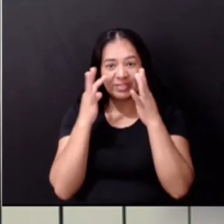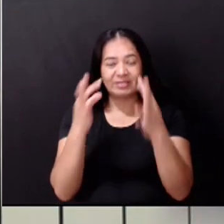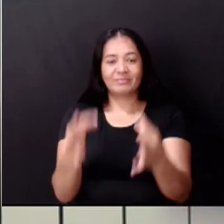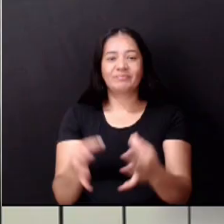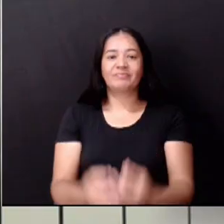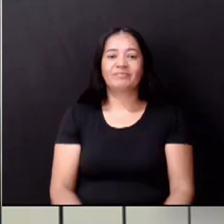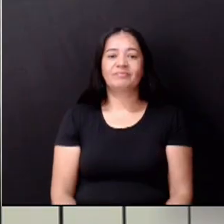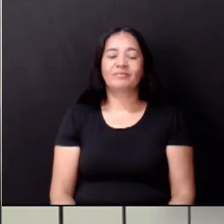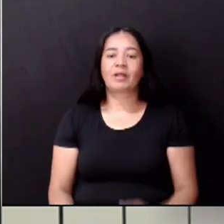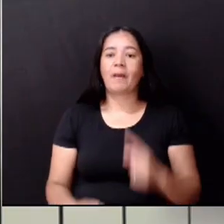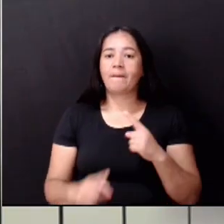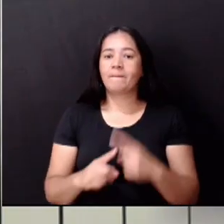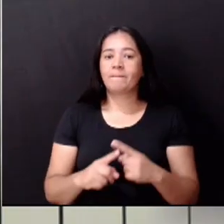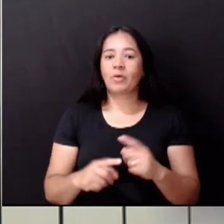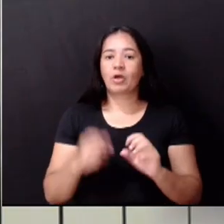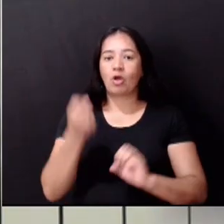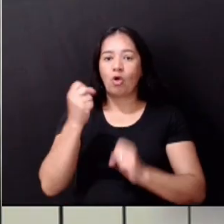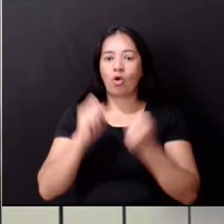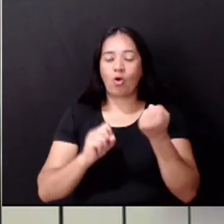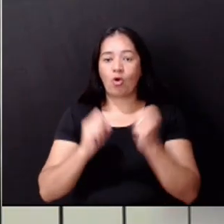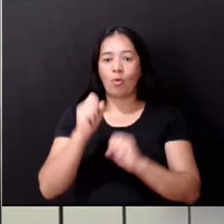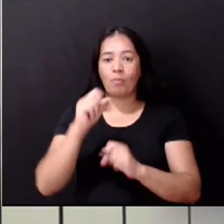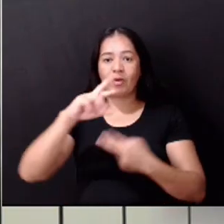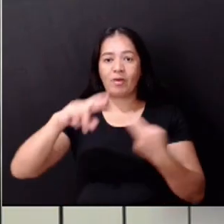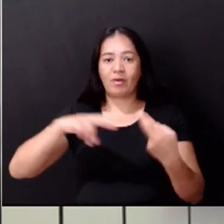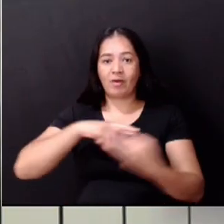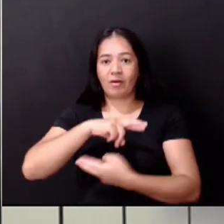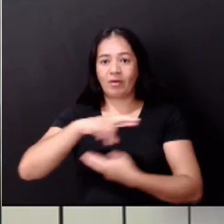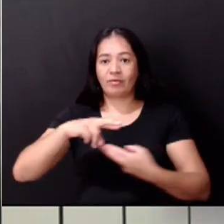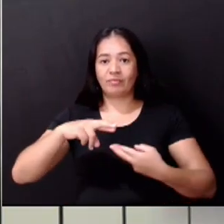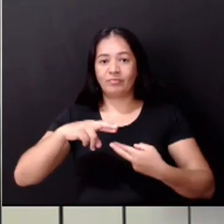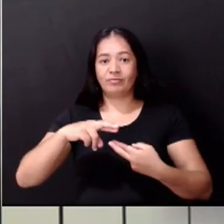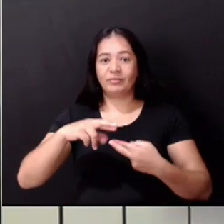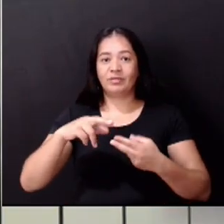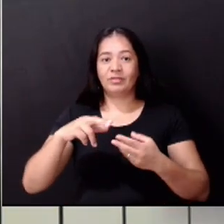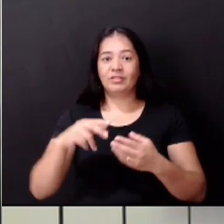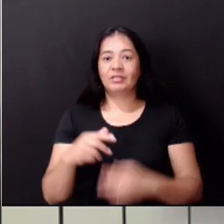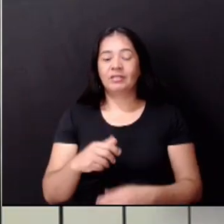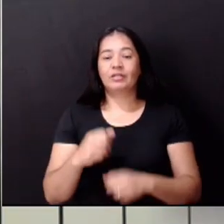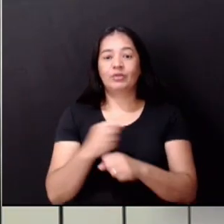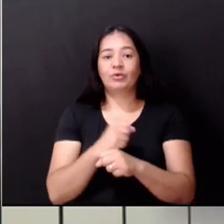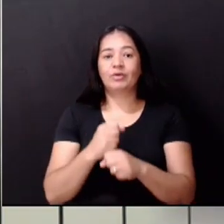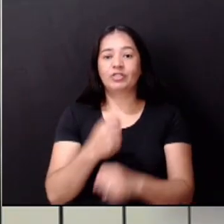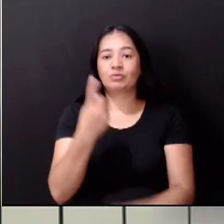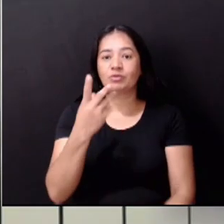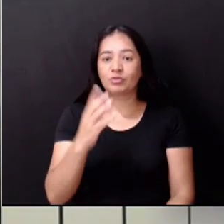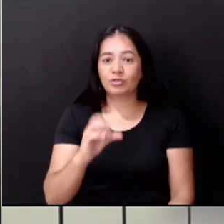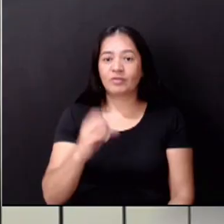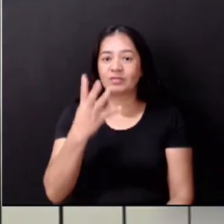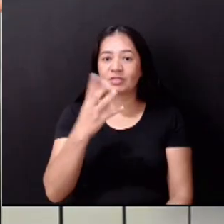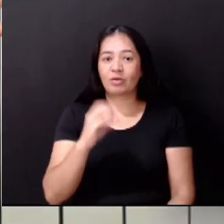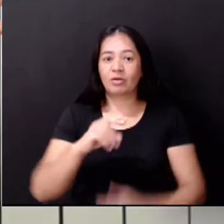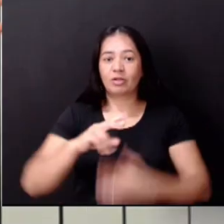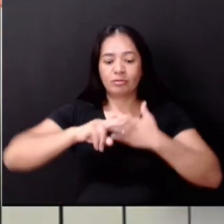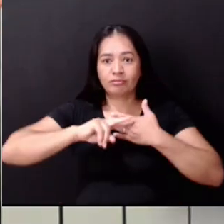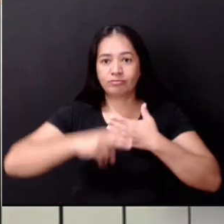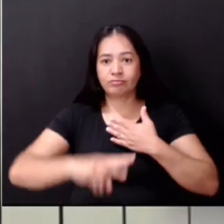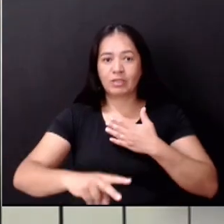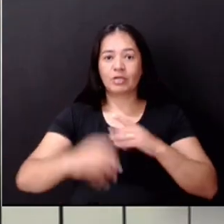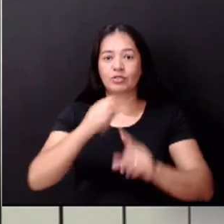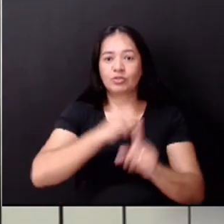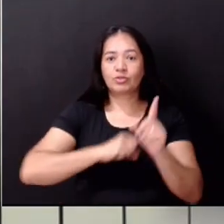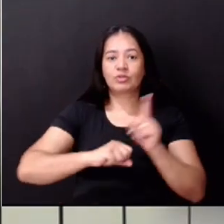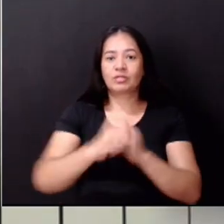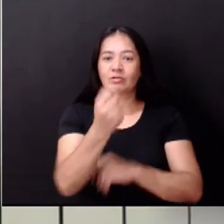fábrica de reciclagem de papelão da década de 40 e o impacto social ambiental. Essa é a